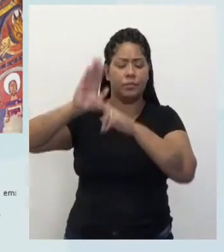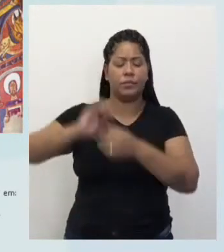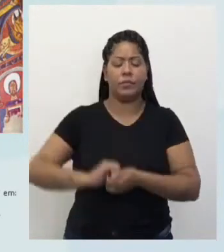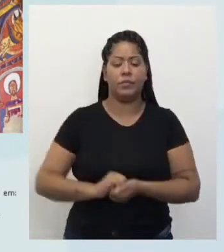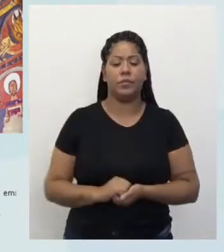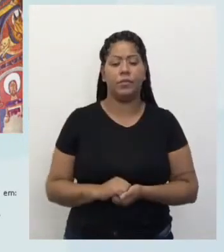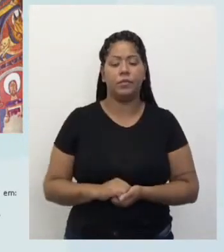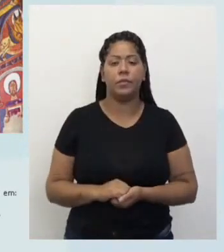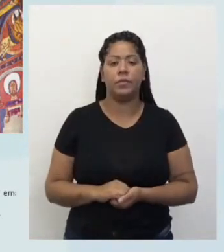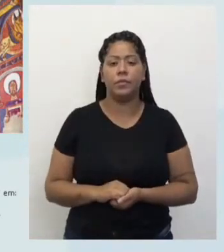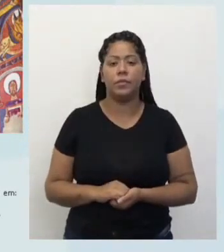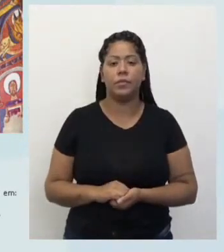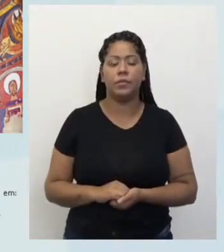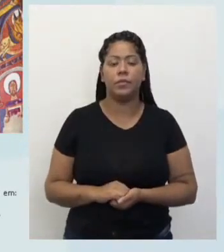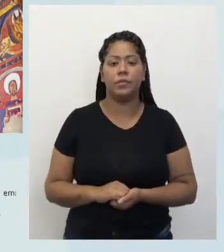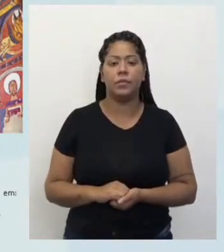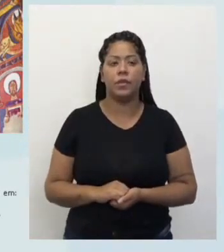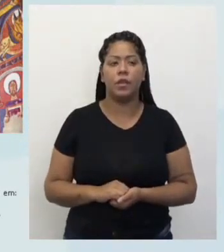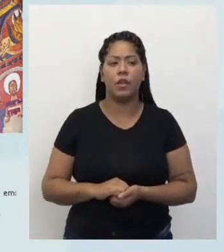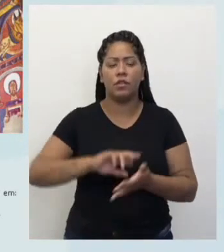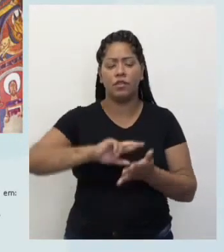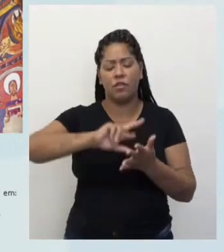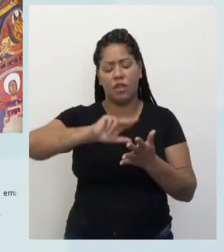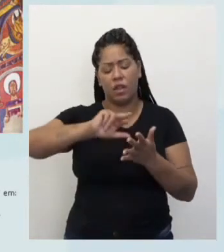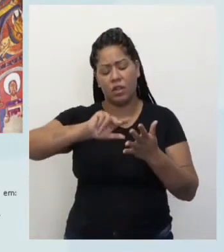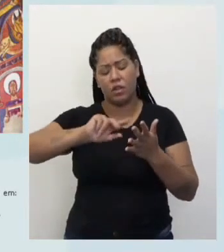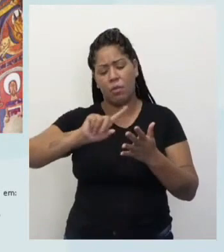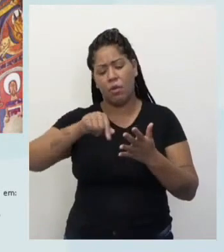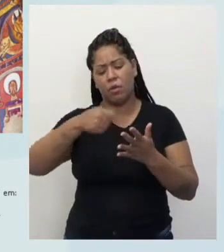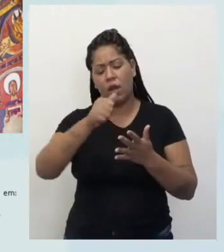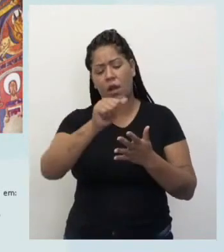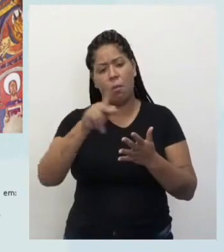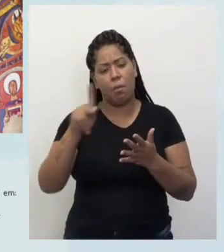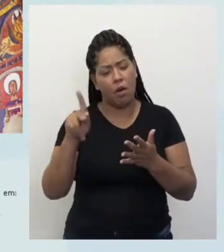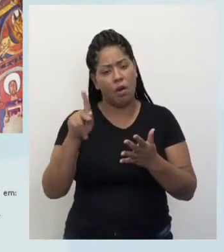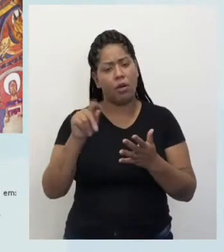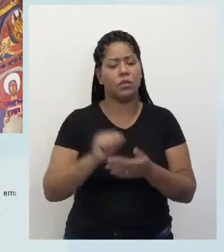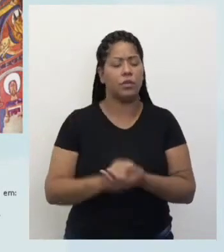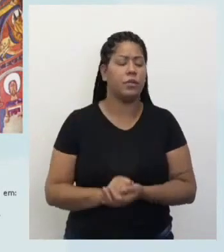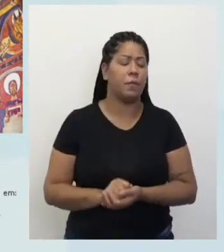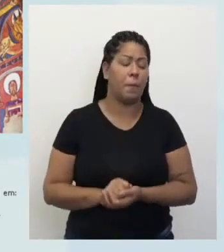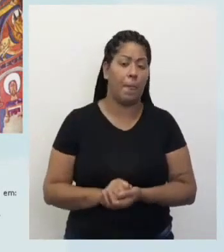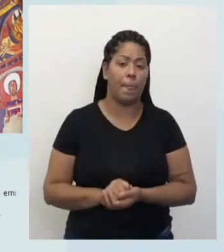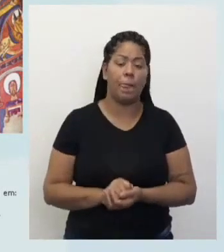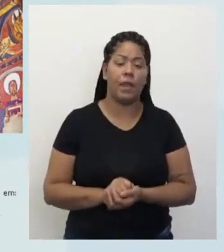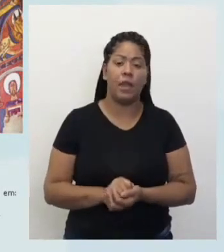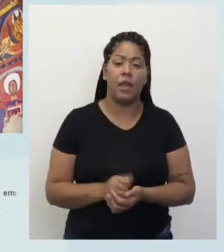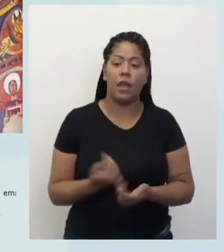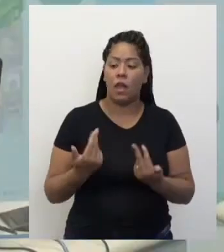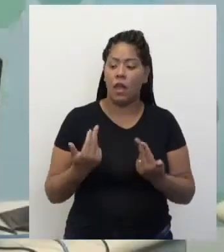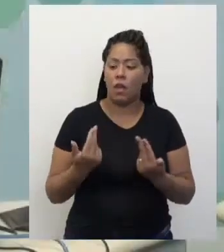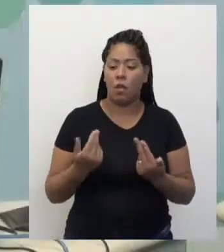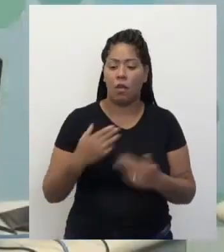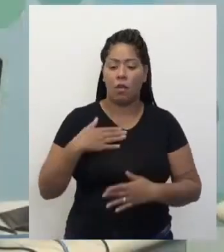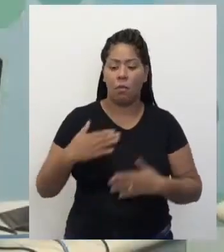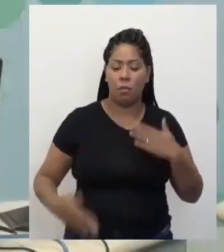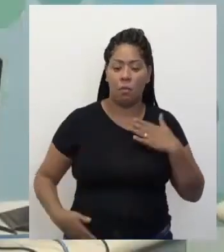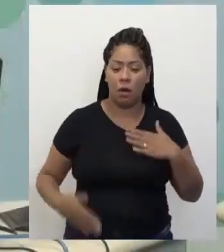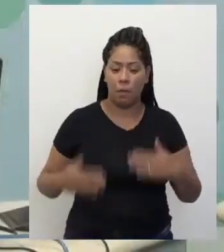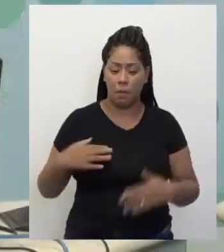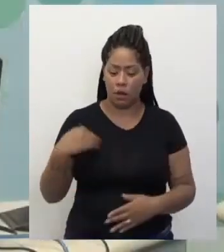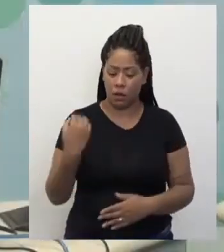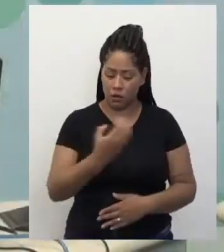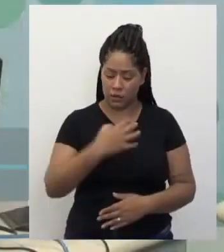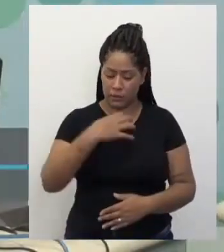em relação a outros, como os próprios apóstolos, né? E também, claro, em relação ao próprio ser humano, é para o ser humano se sentir